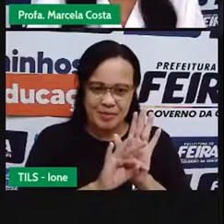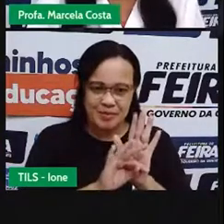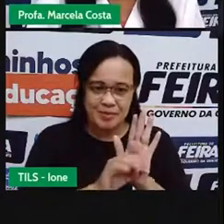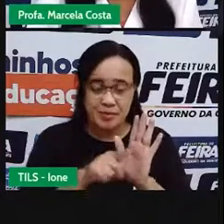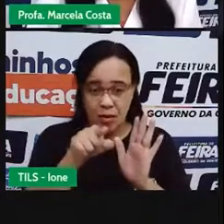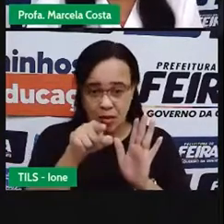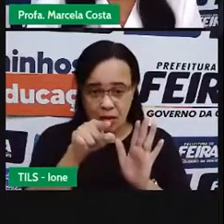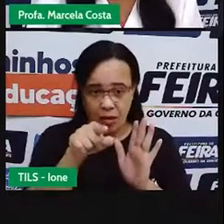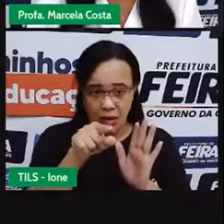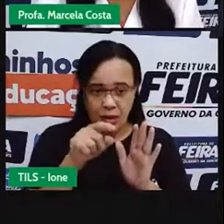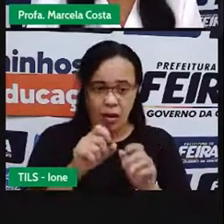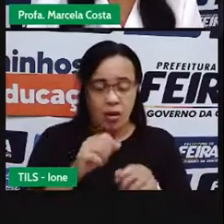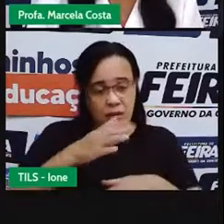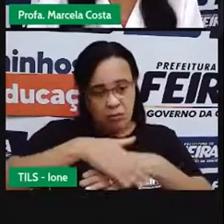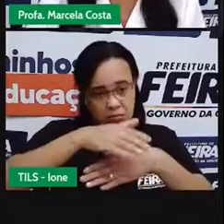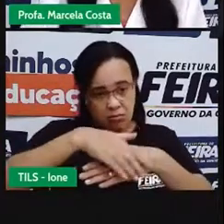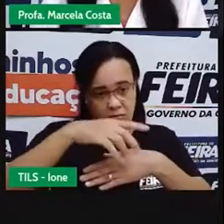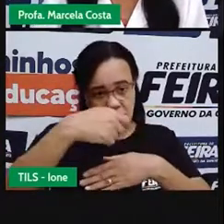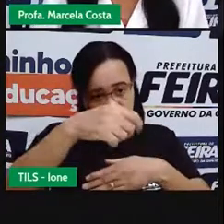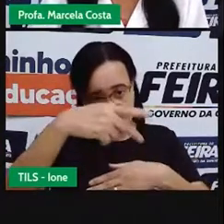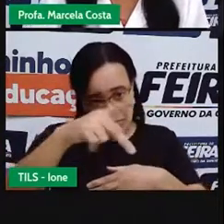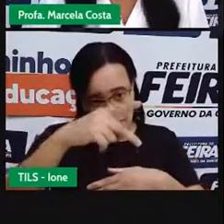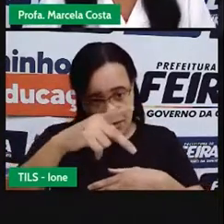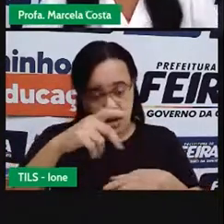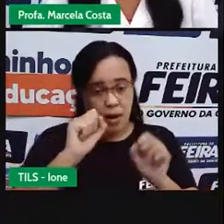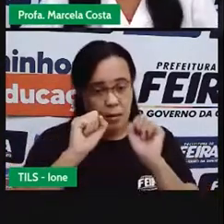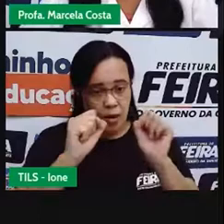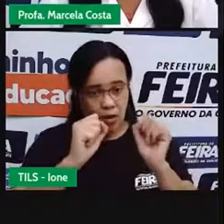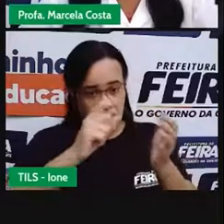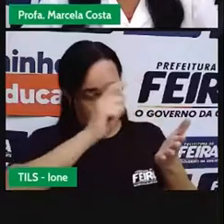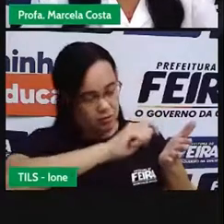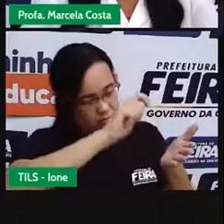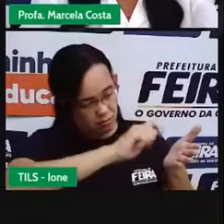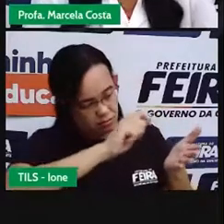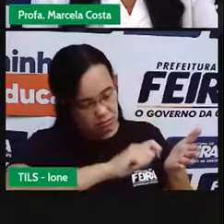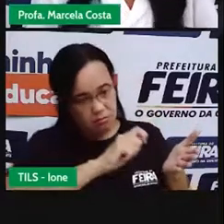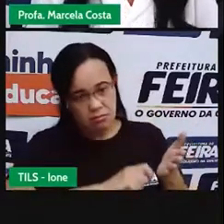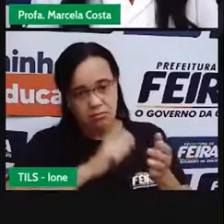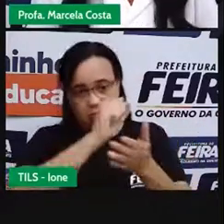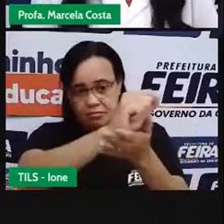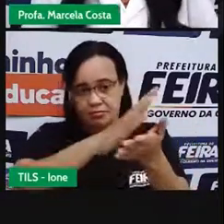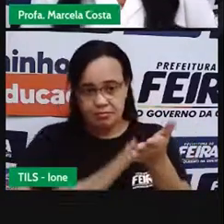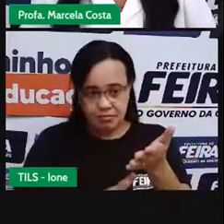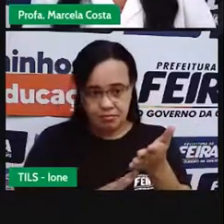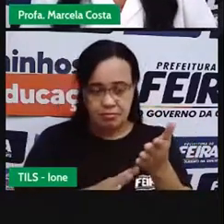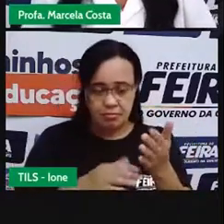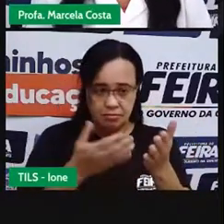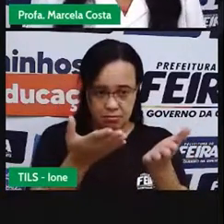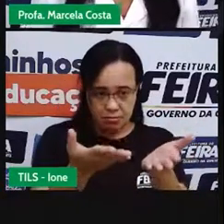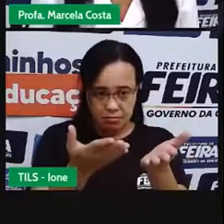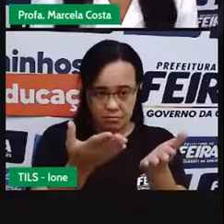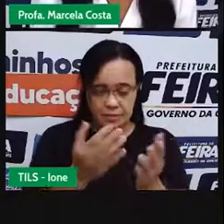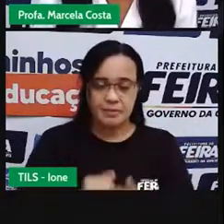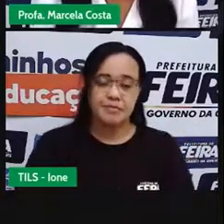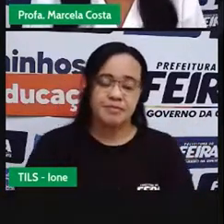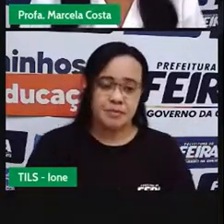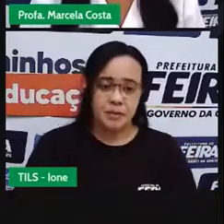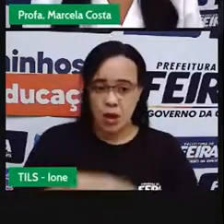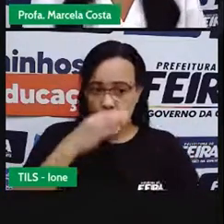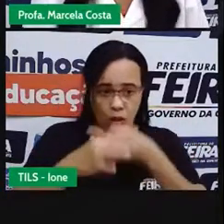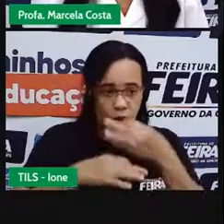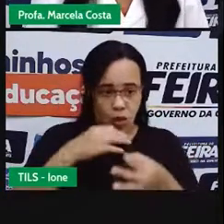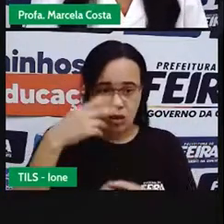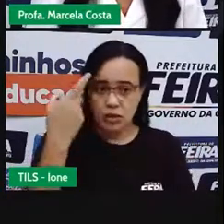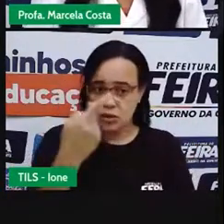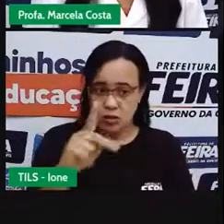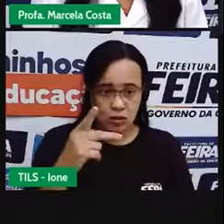a gente pode escrever aí nessa atividade, tá bom? Uma sugestão.